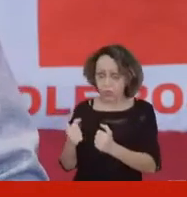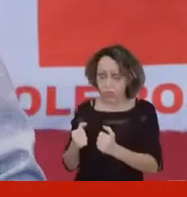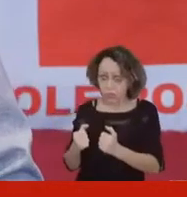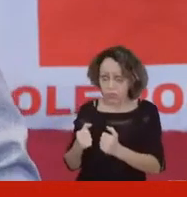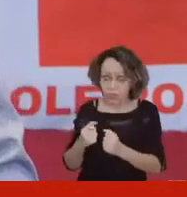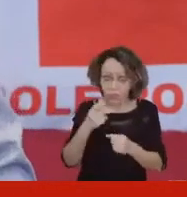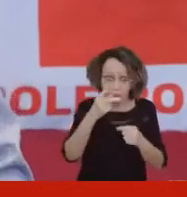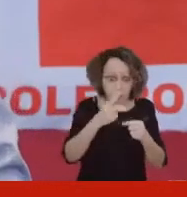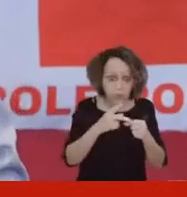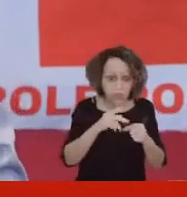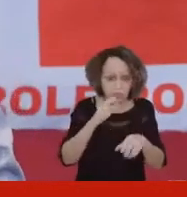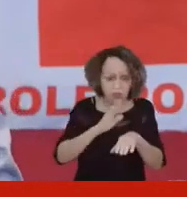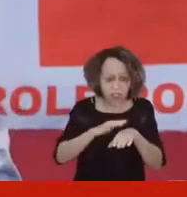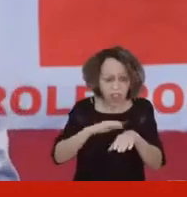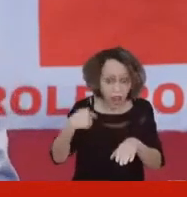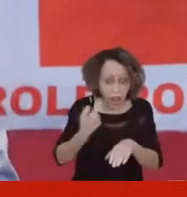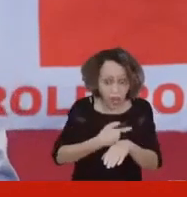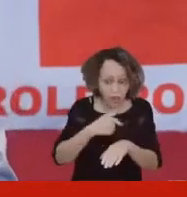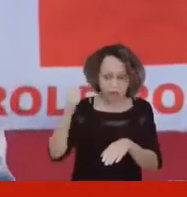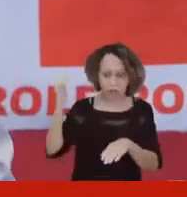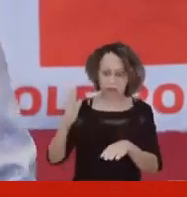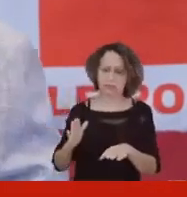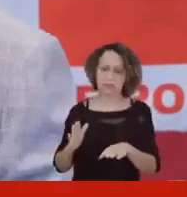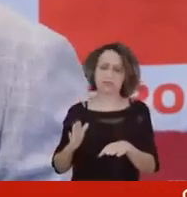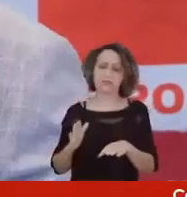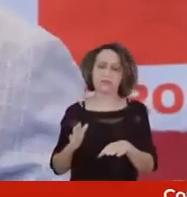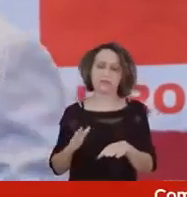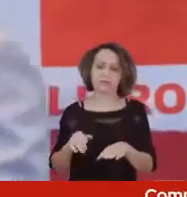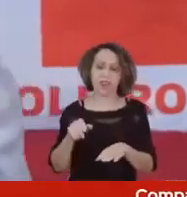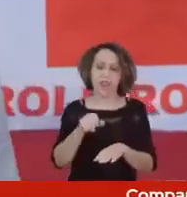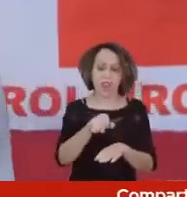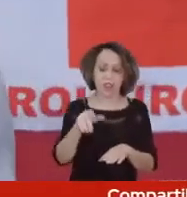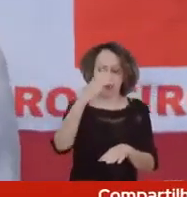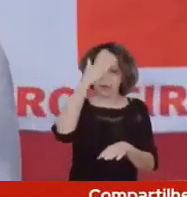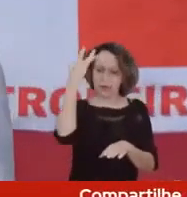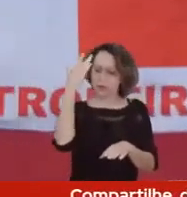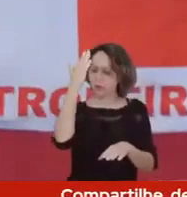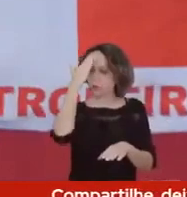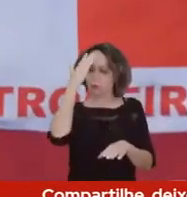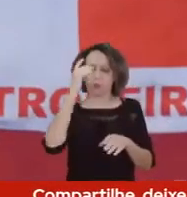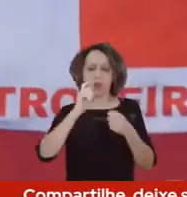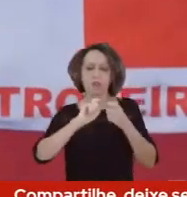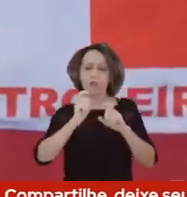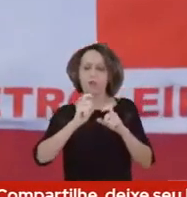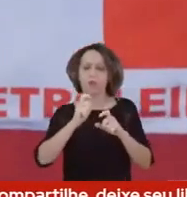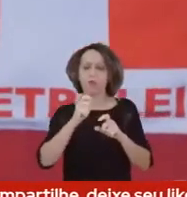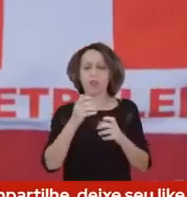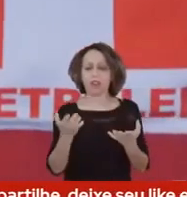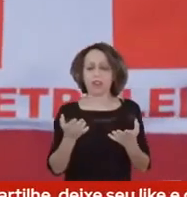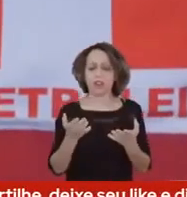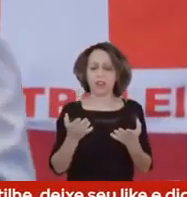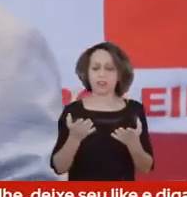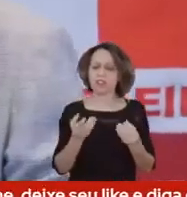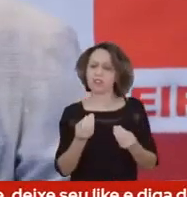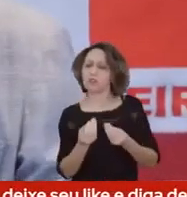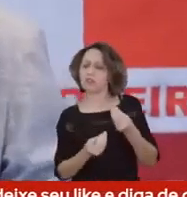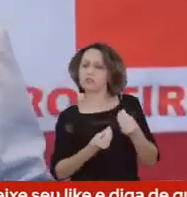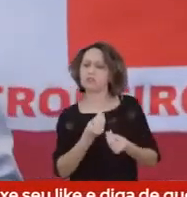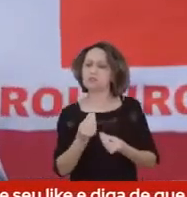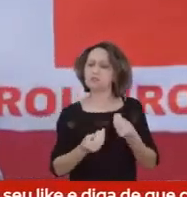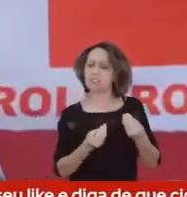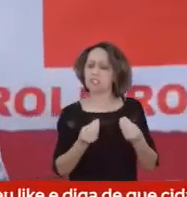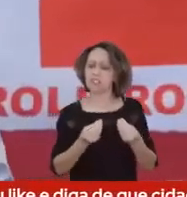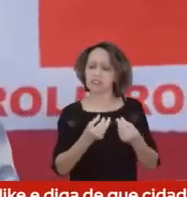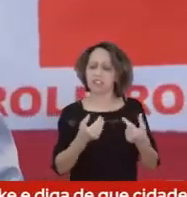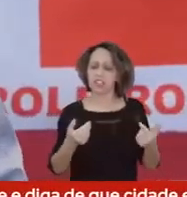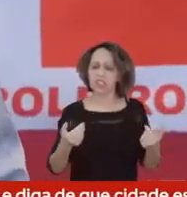E essa gente que não sabe governar, ao invés de ter criatividade para fazer coisas que ainda não existem, eles querem vender